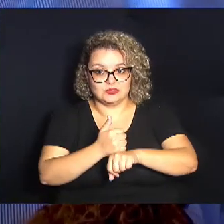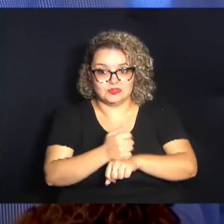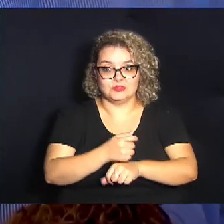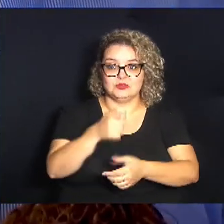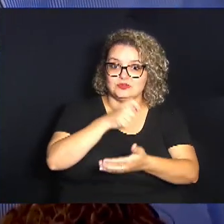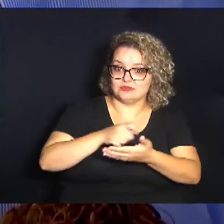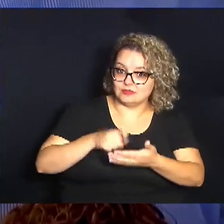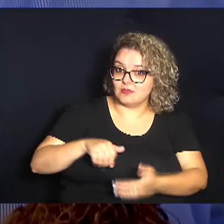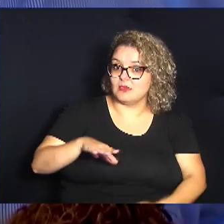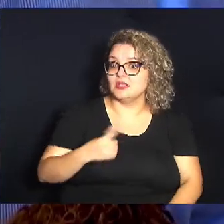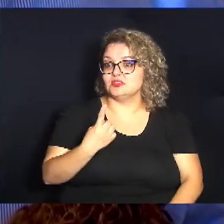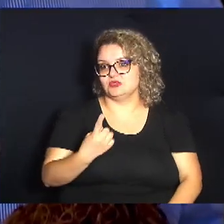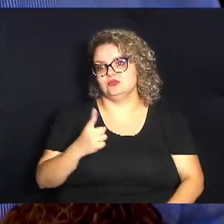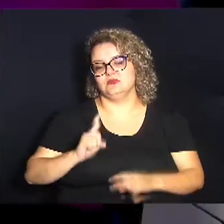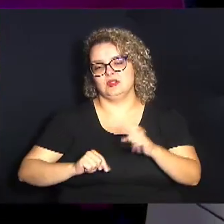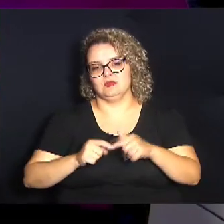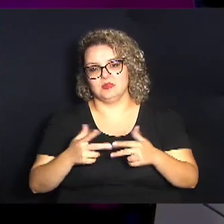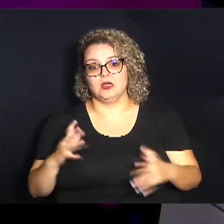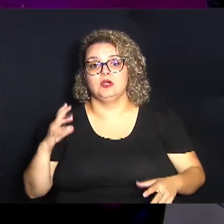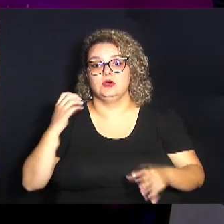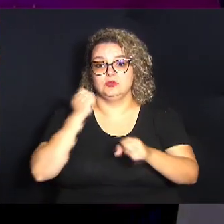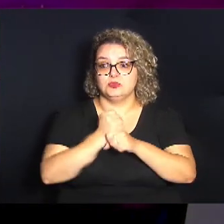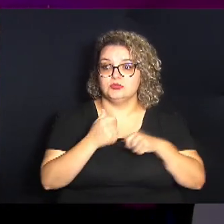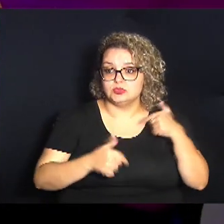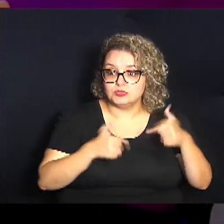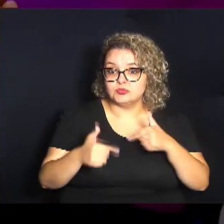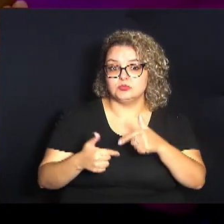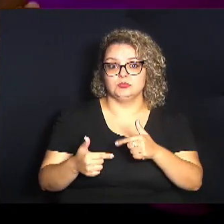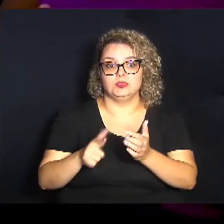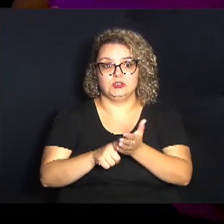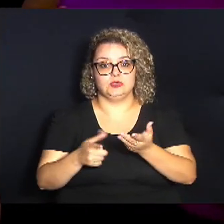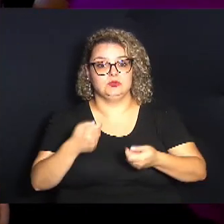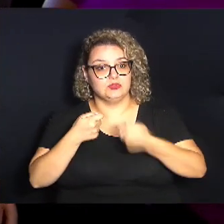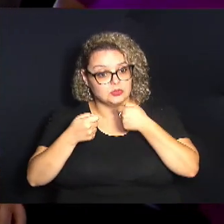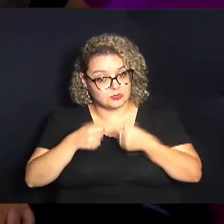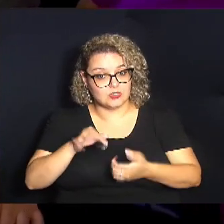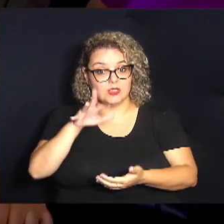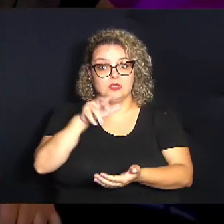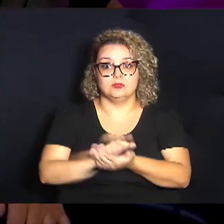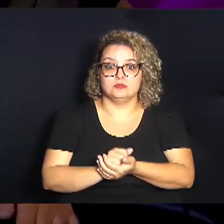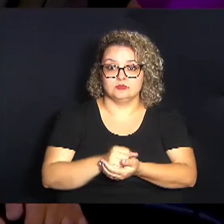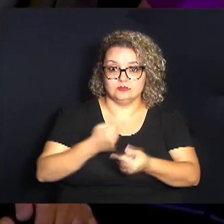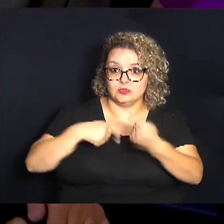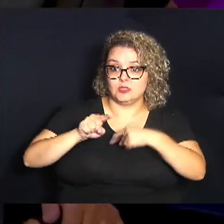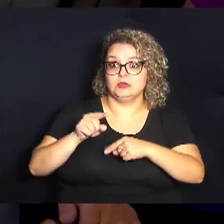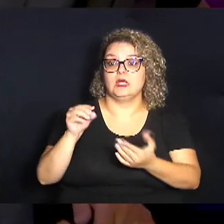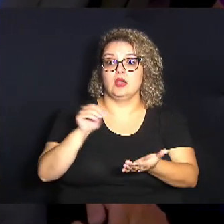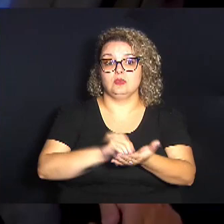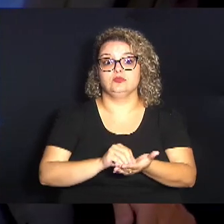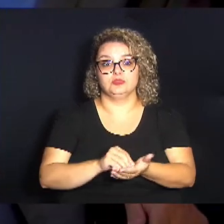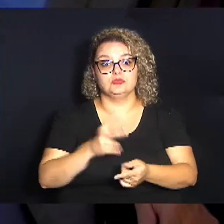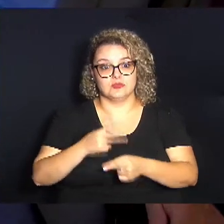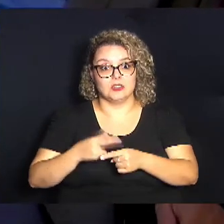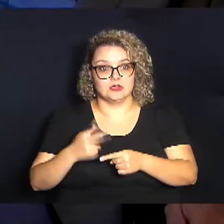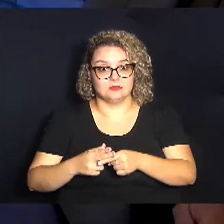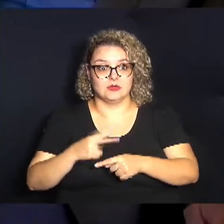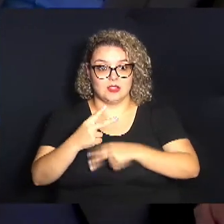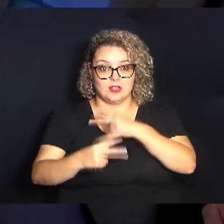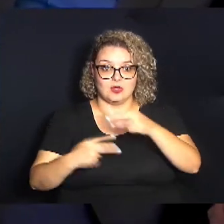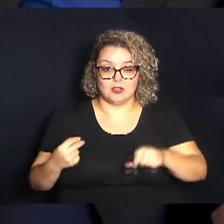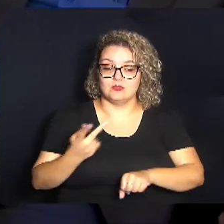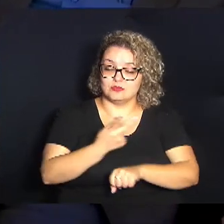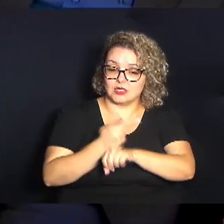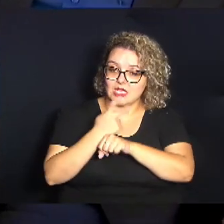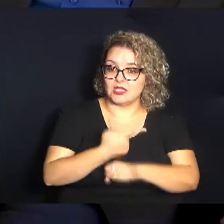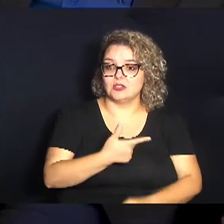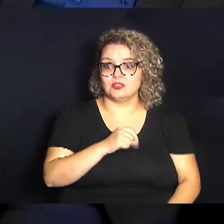mais de uma matéria. O total de trabalhos jornalísticos inscritos superou da última edição, da premiação que aconteceu em